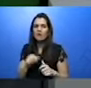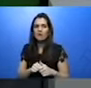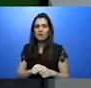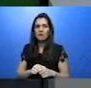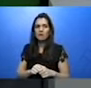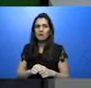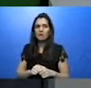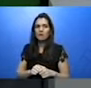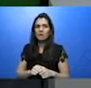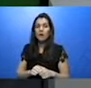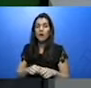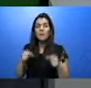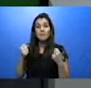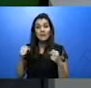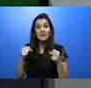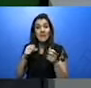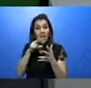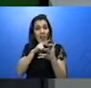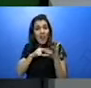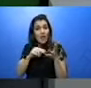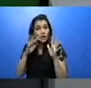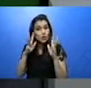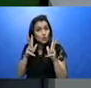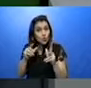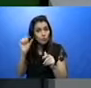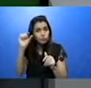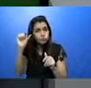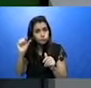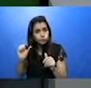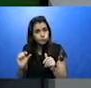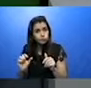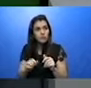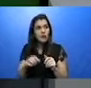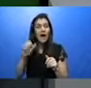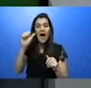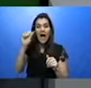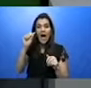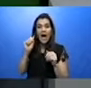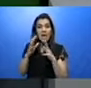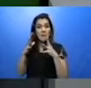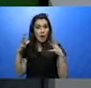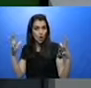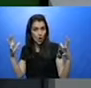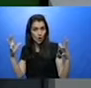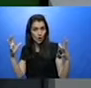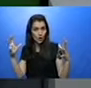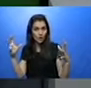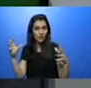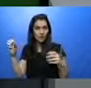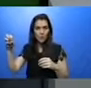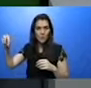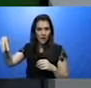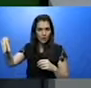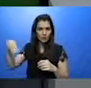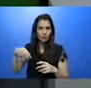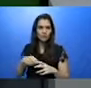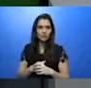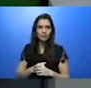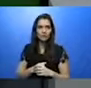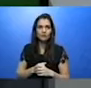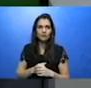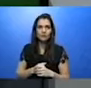problema, eu preciso ler todas as alternativas. Então, olha, A, é maior do que 1 metro? Olha aqui, 115